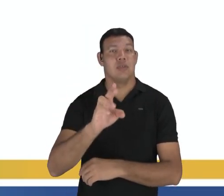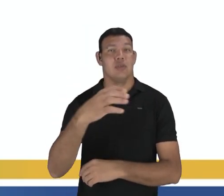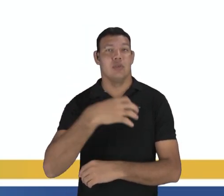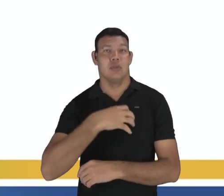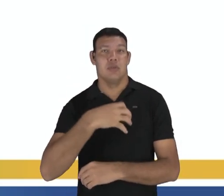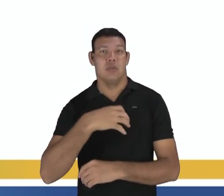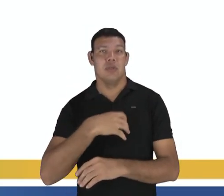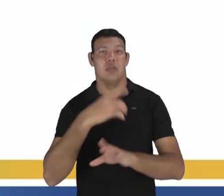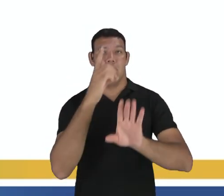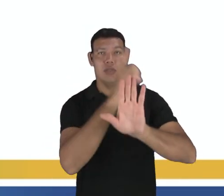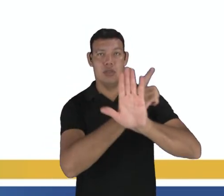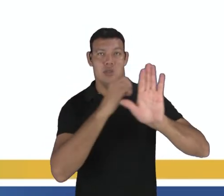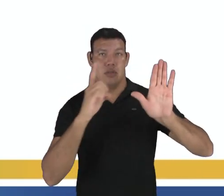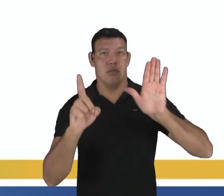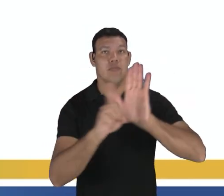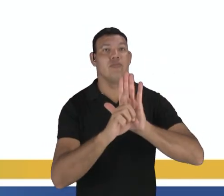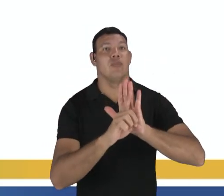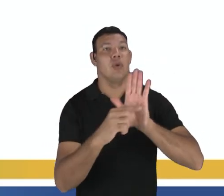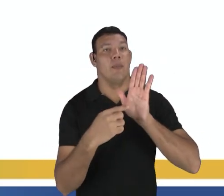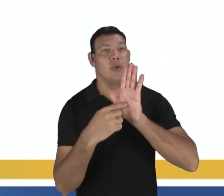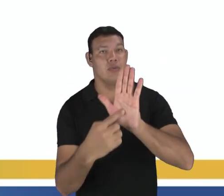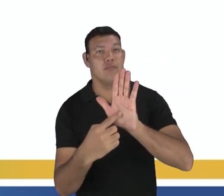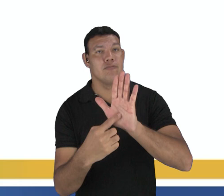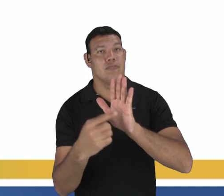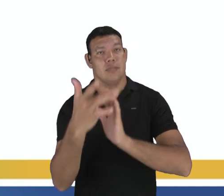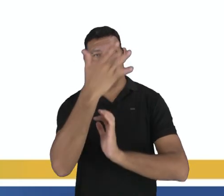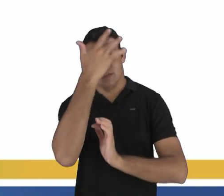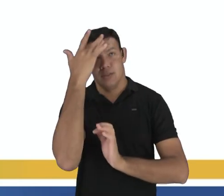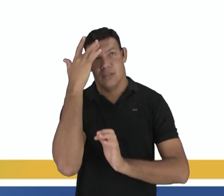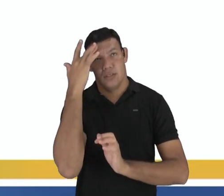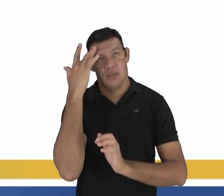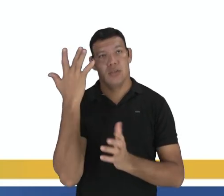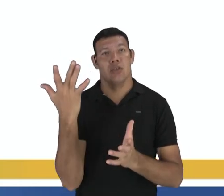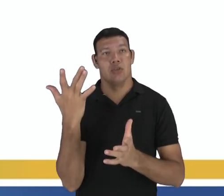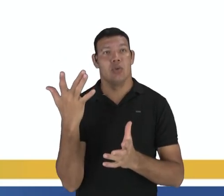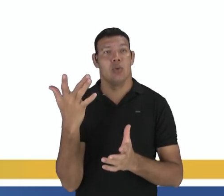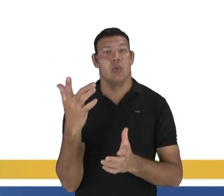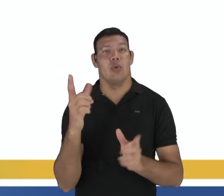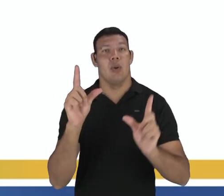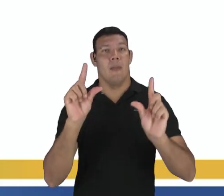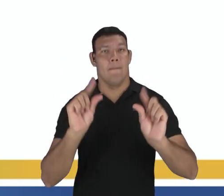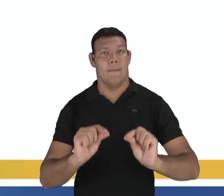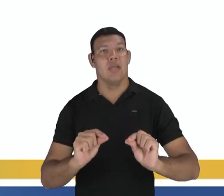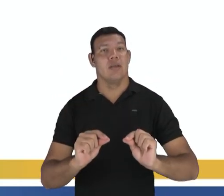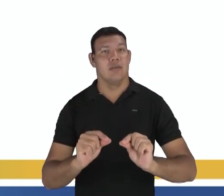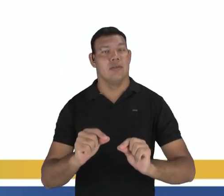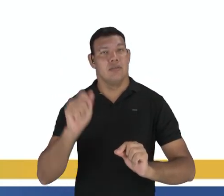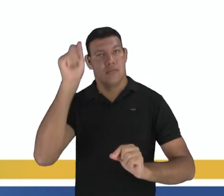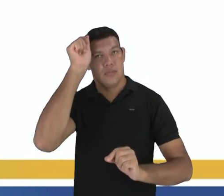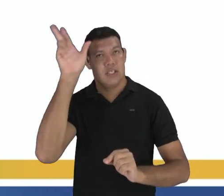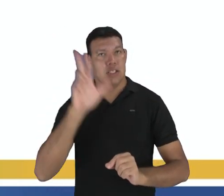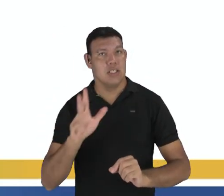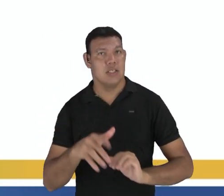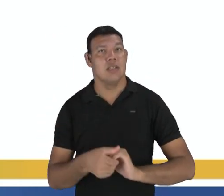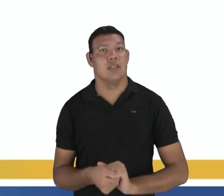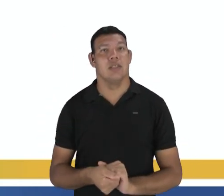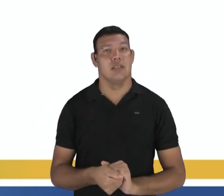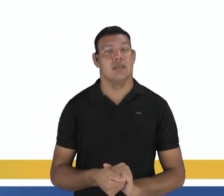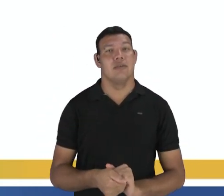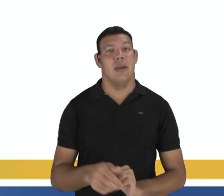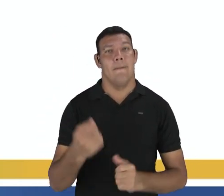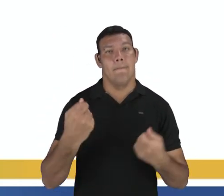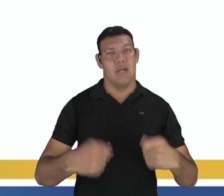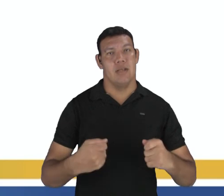dicionário. O que nós podemos afirmar sobre essa utilização aí? Letra B, né? O anúncio emprega uma